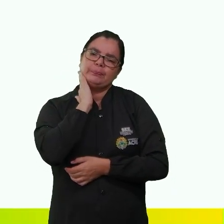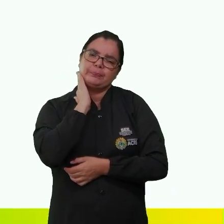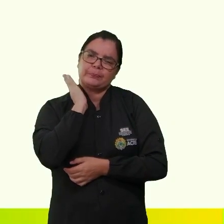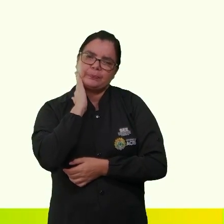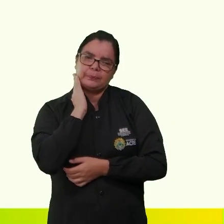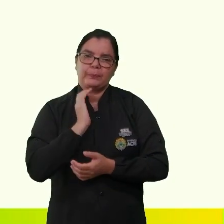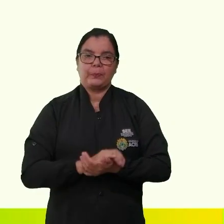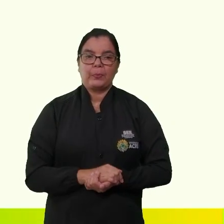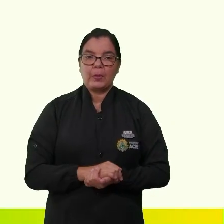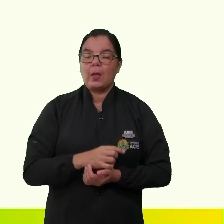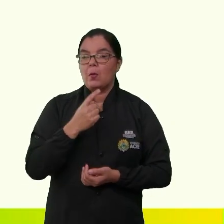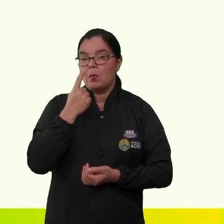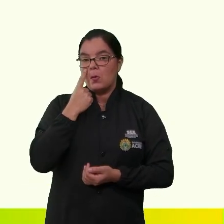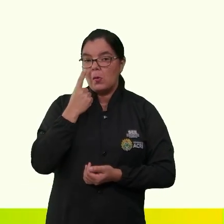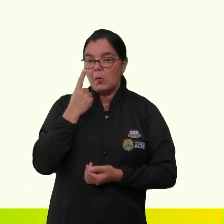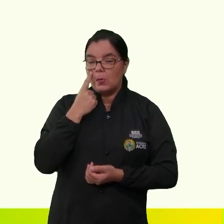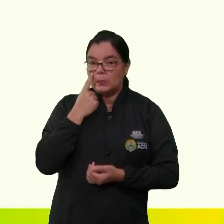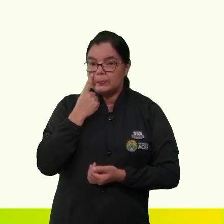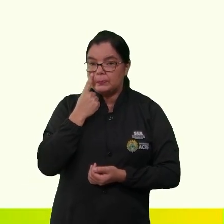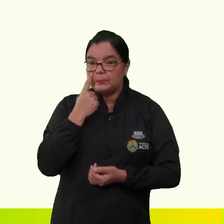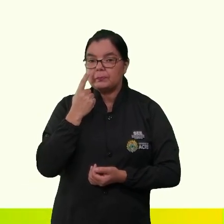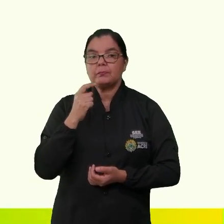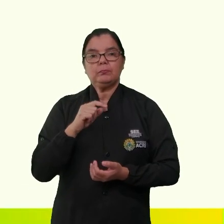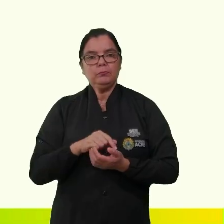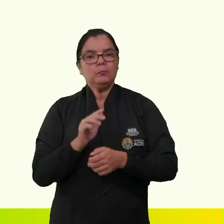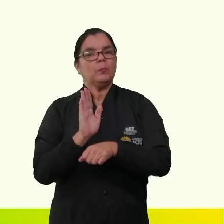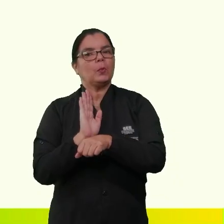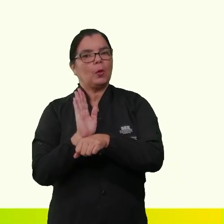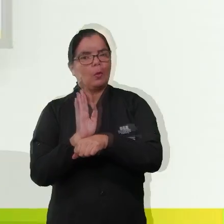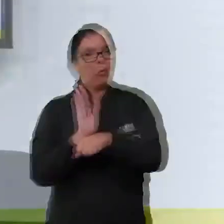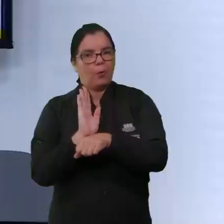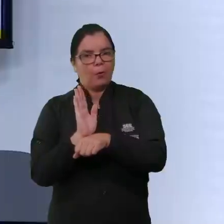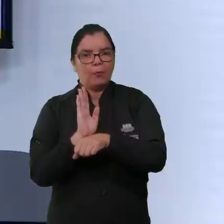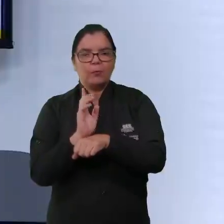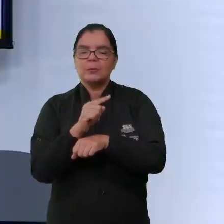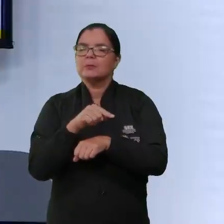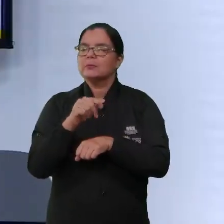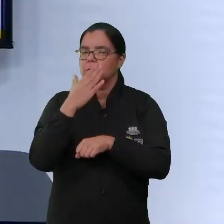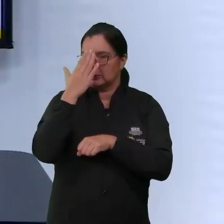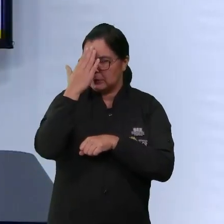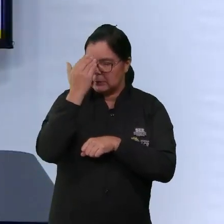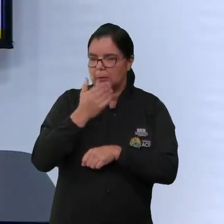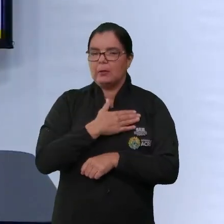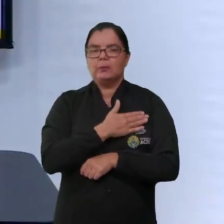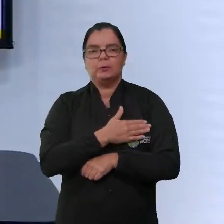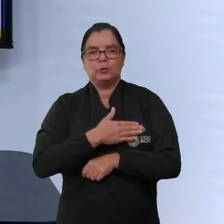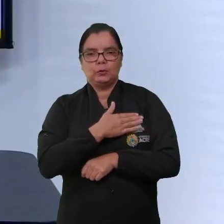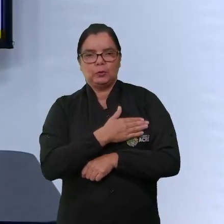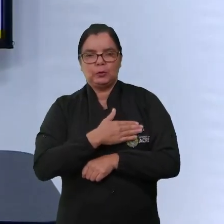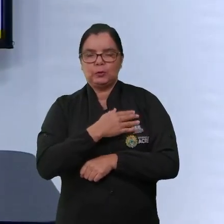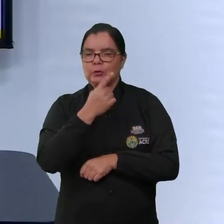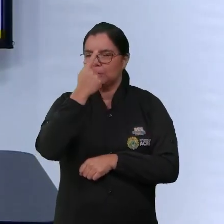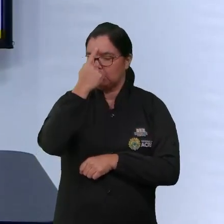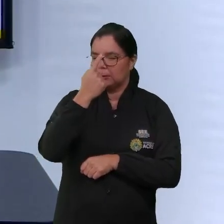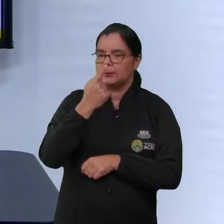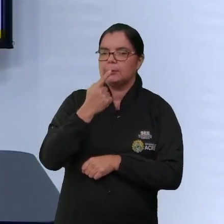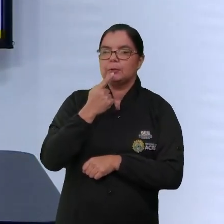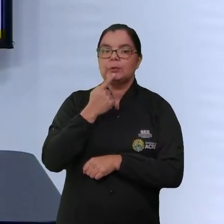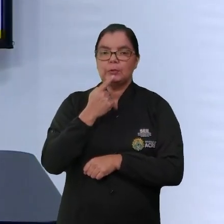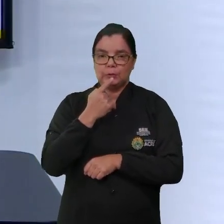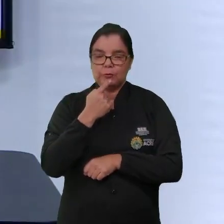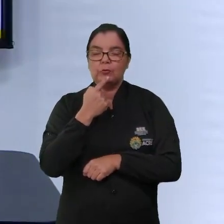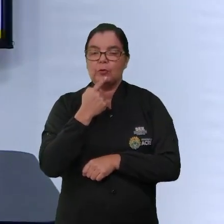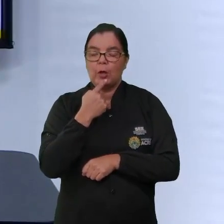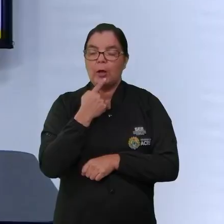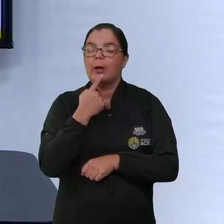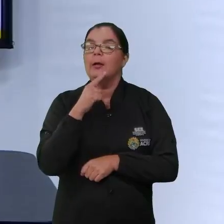preguiça! Então, pessoal, tem um filme, viu? Já que eu sei que vocês gostam mais dessa questão da imagem, da linguagem verbal